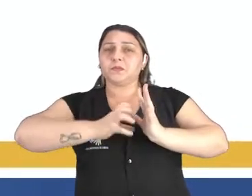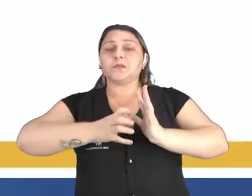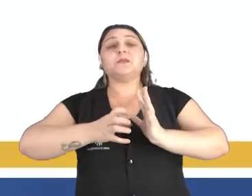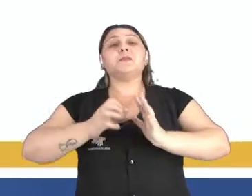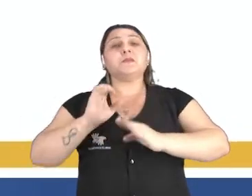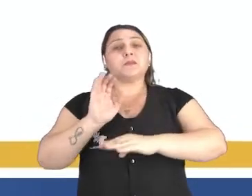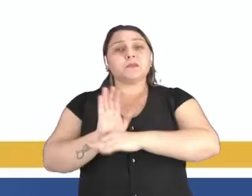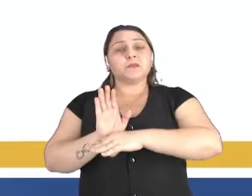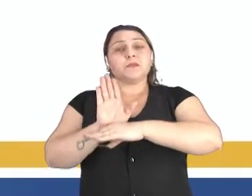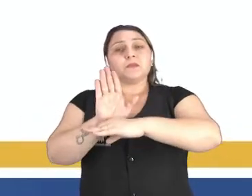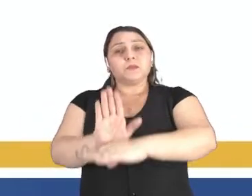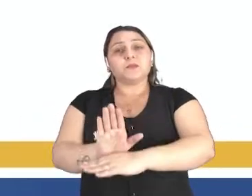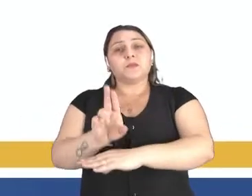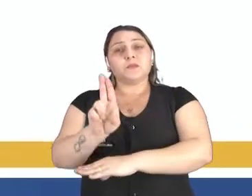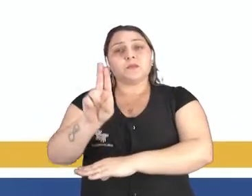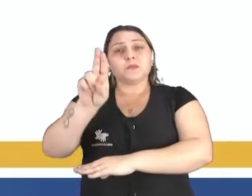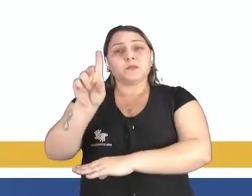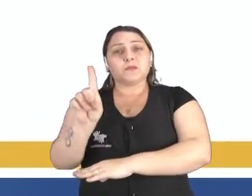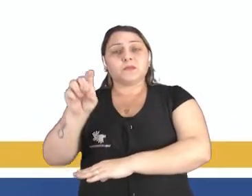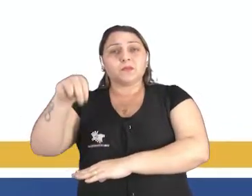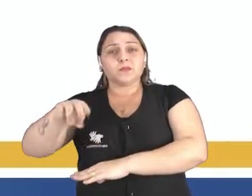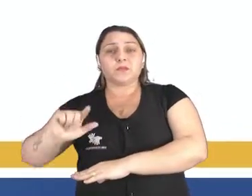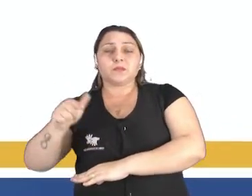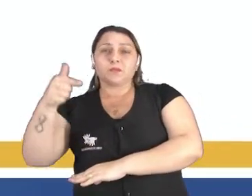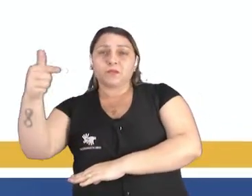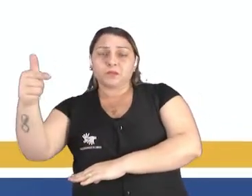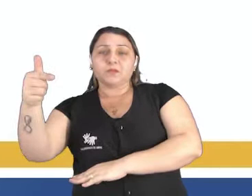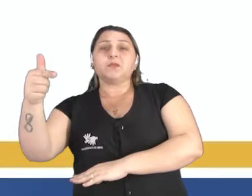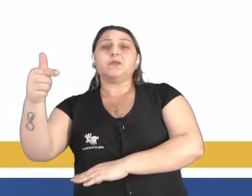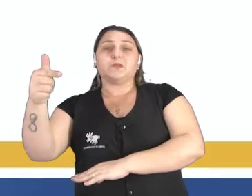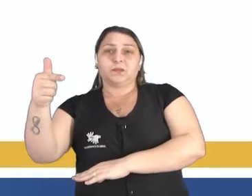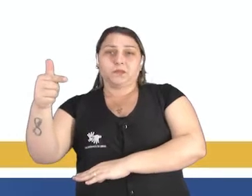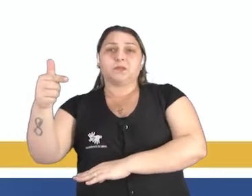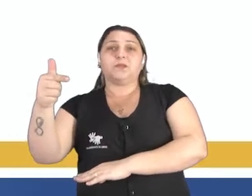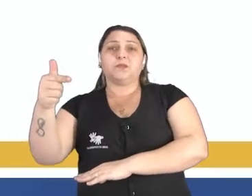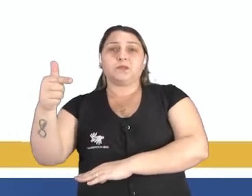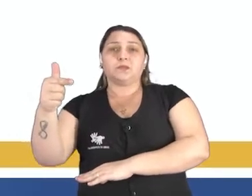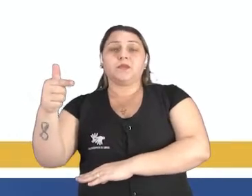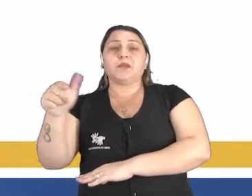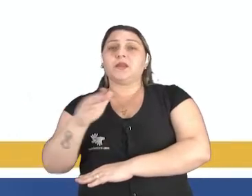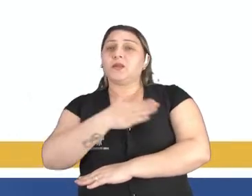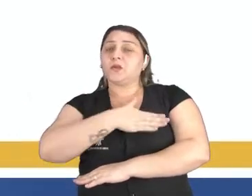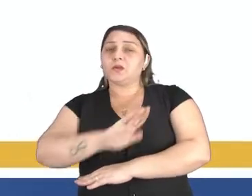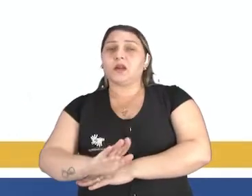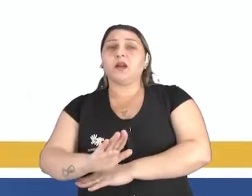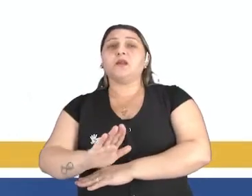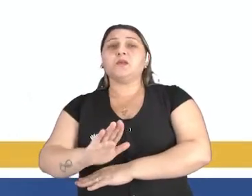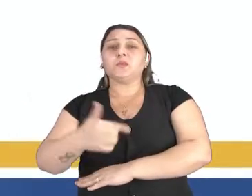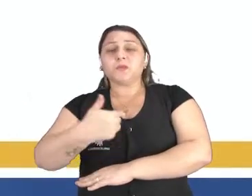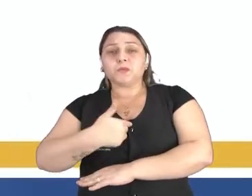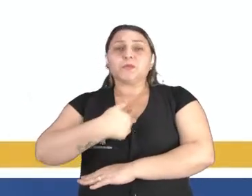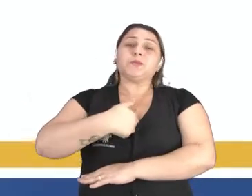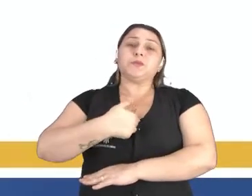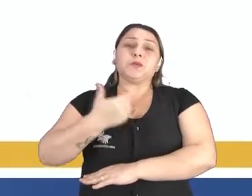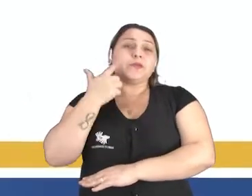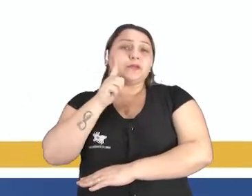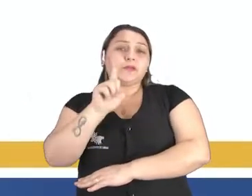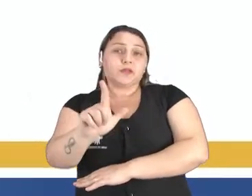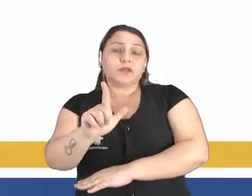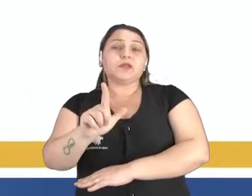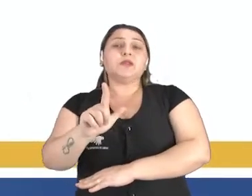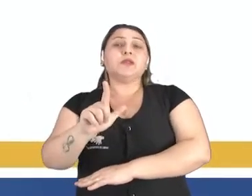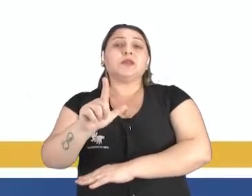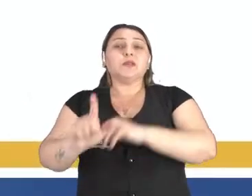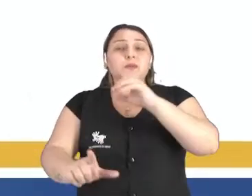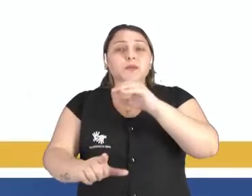Foi apoiado pela UDN e por outras forças antigetulistas e venceu, então, as eleições para a